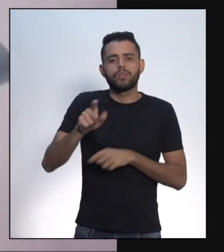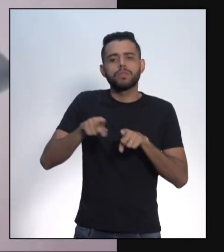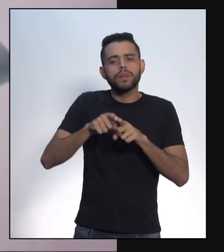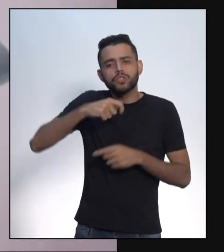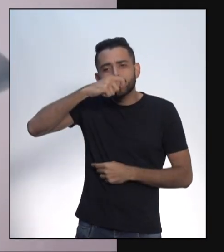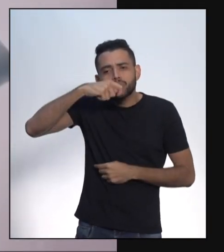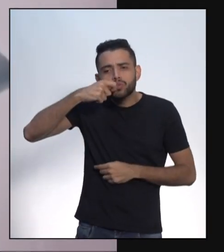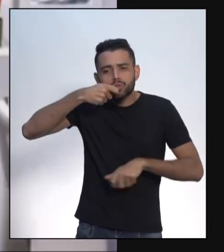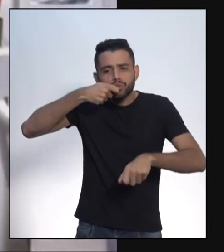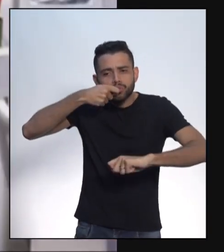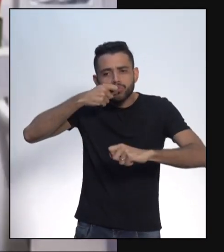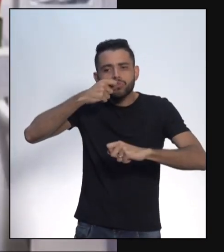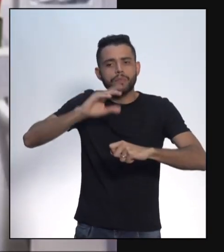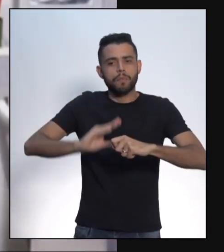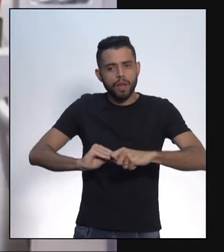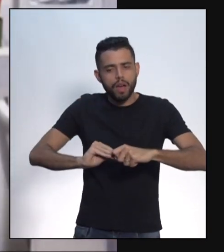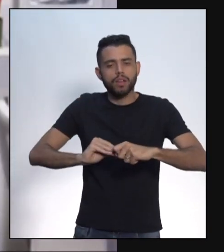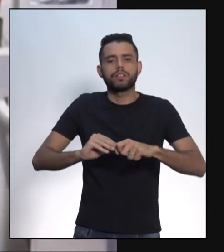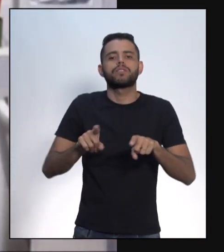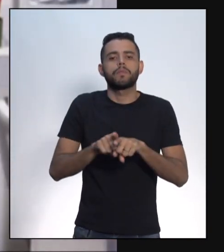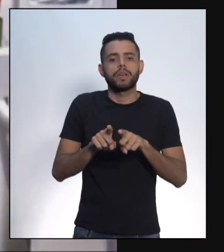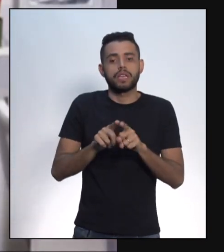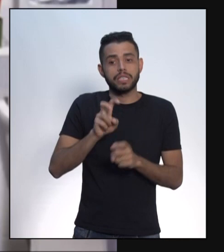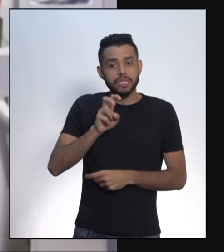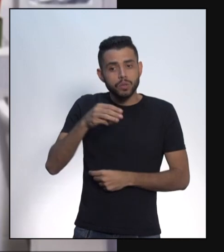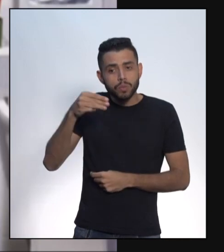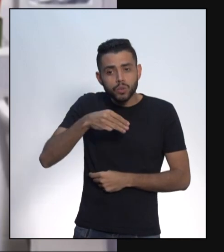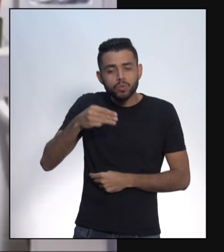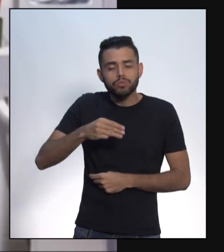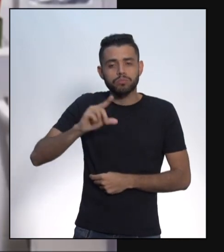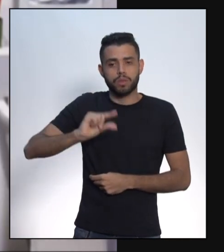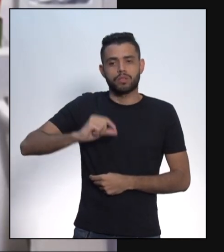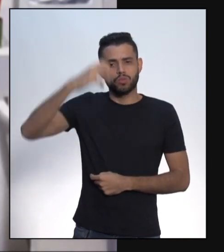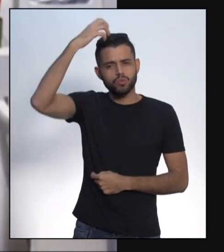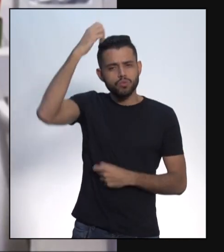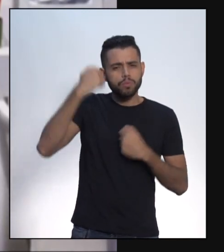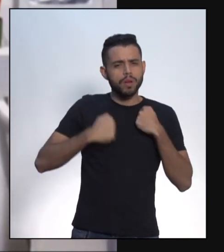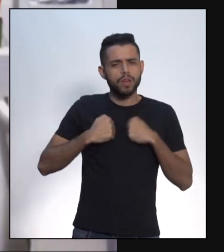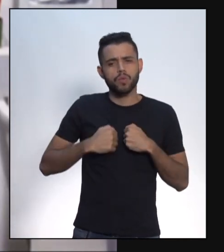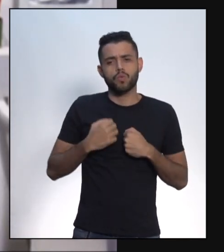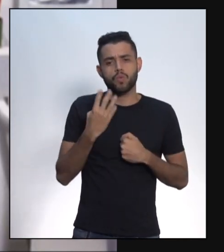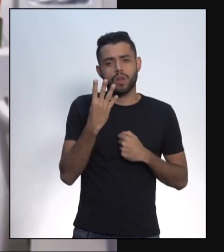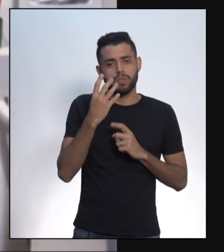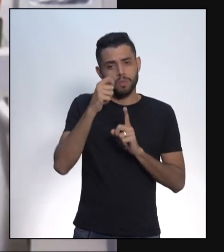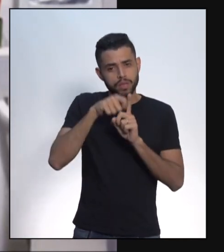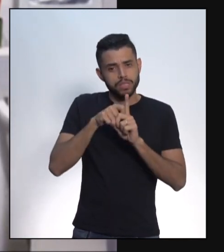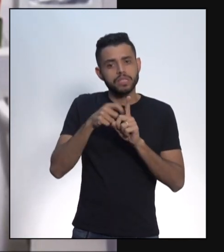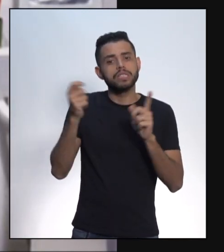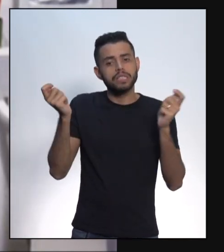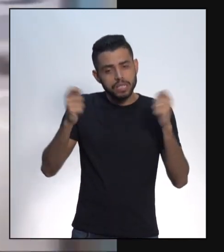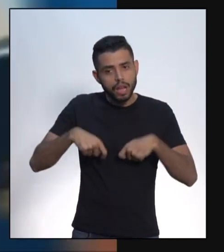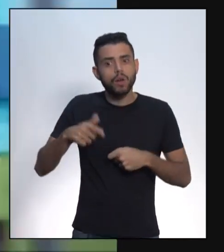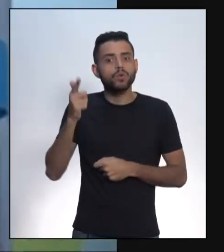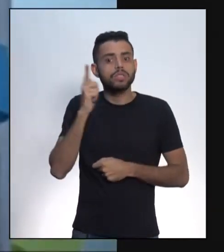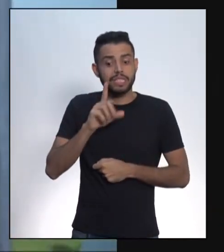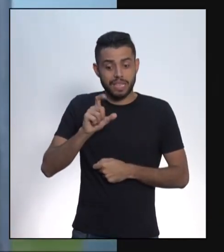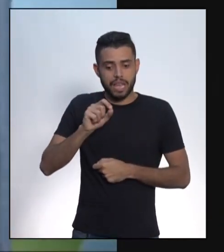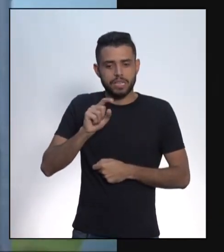dentes. Você sabia que com 5 minutos a menos no banho durante apenas 4 meses, podemos economizar um caminhão-pipa de 10 mil